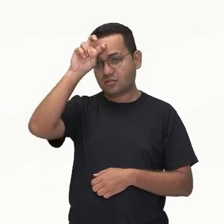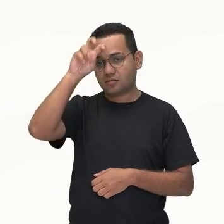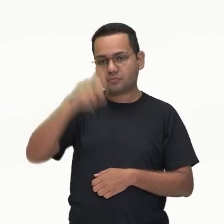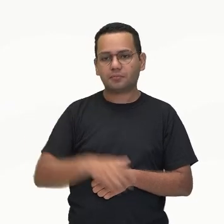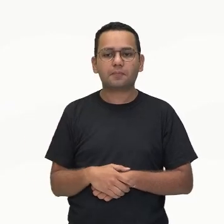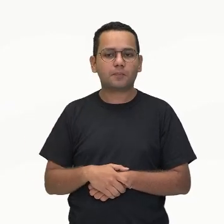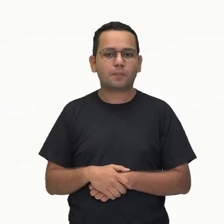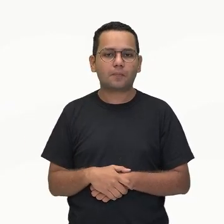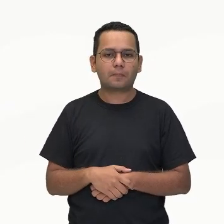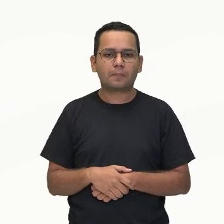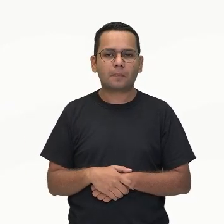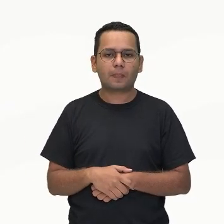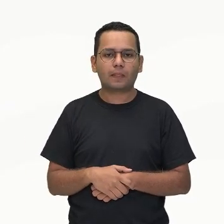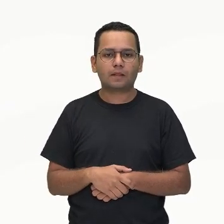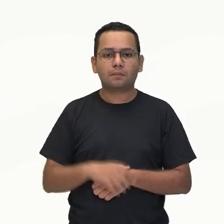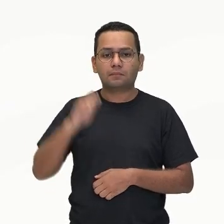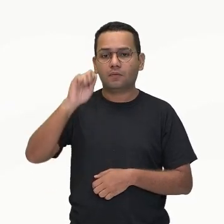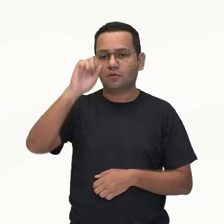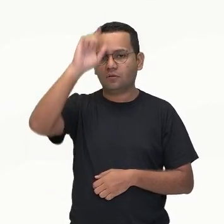Egito